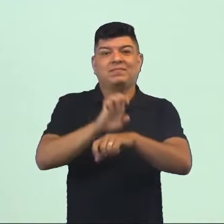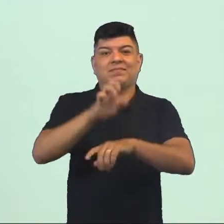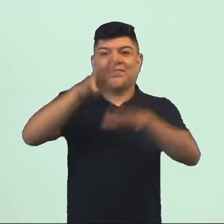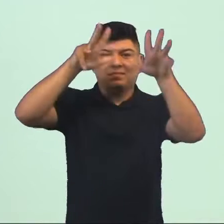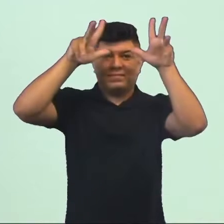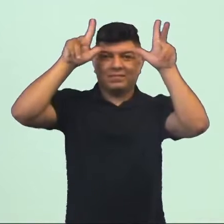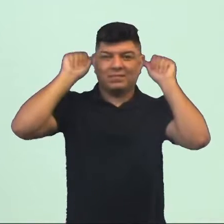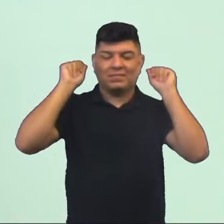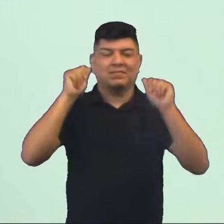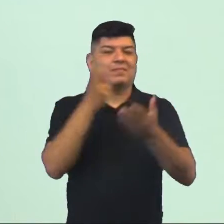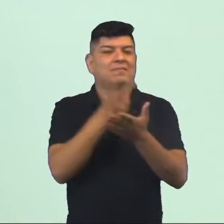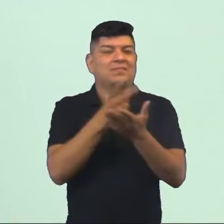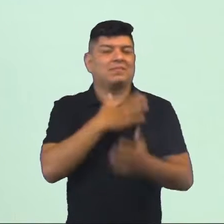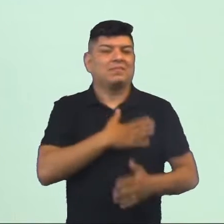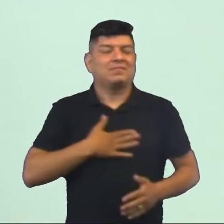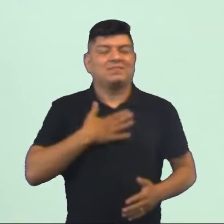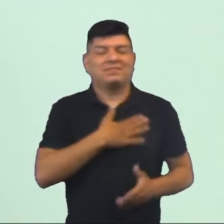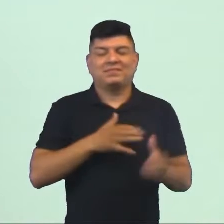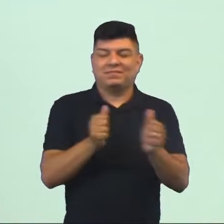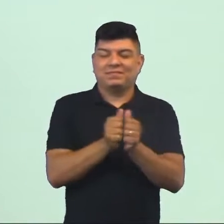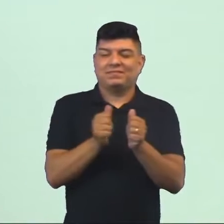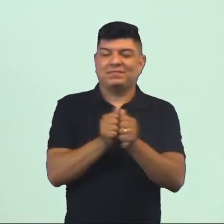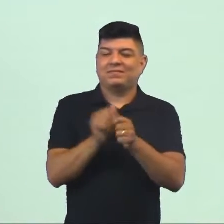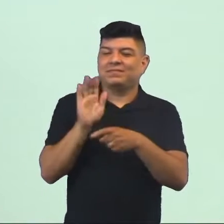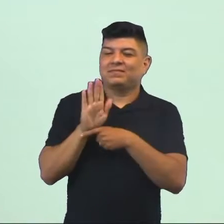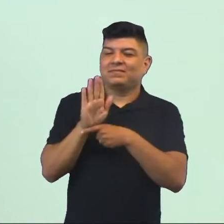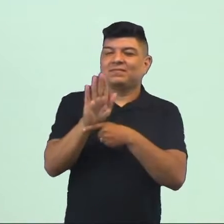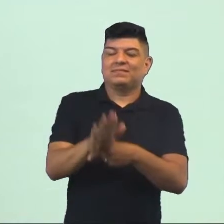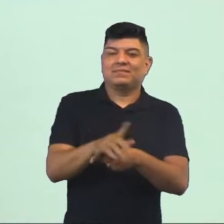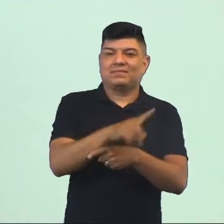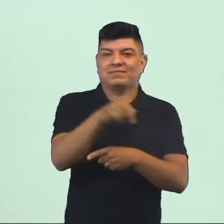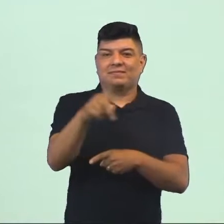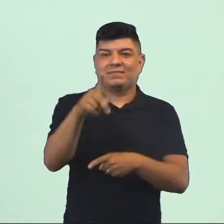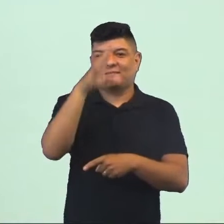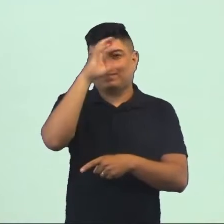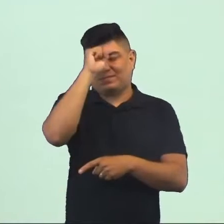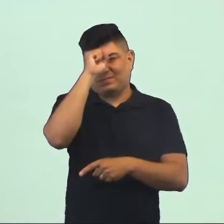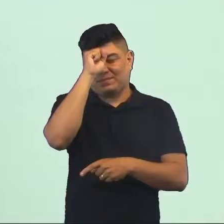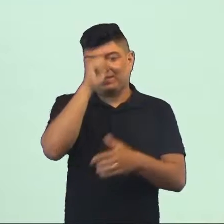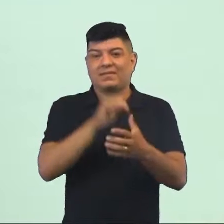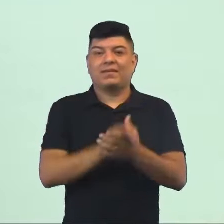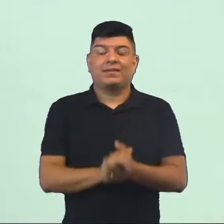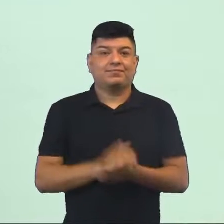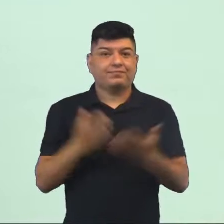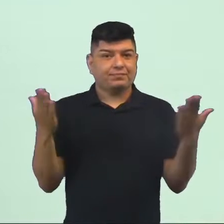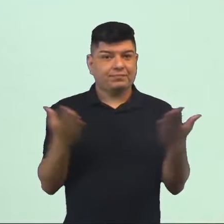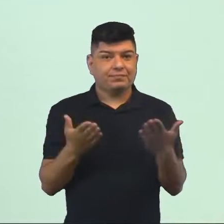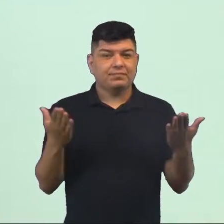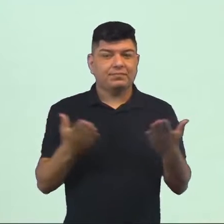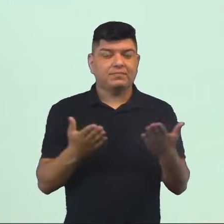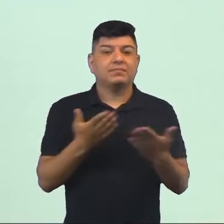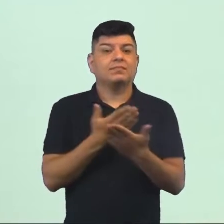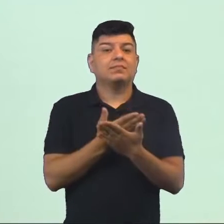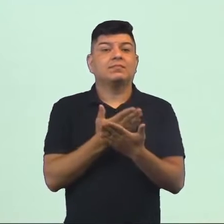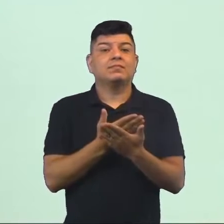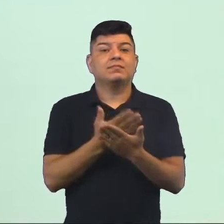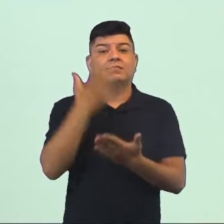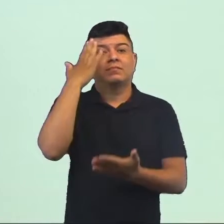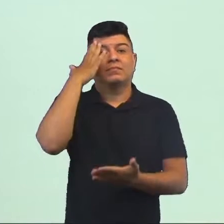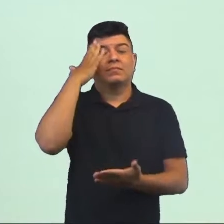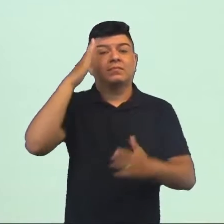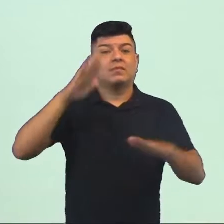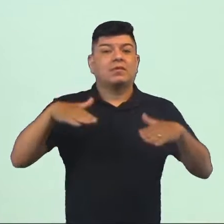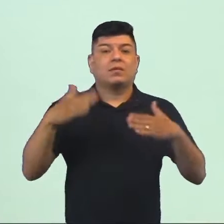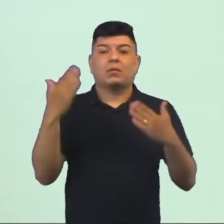E é sempre um prazer estar aqui com vocês, contribuindo com a sua aprendizagem. Na aula de hoje você vai saber qual